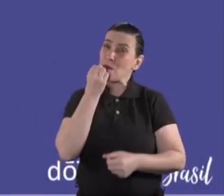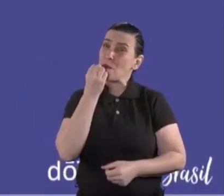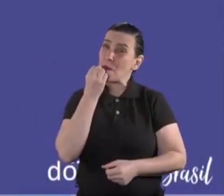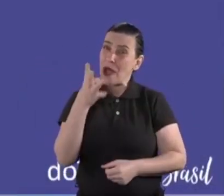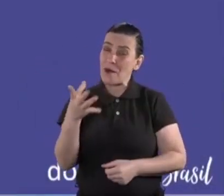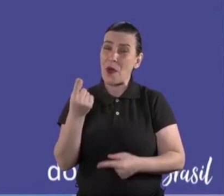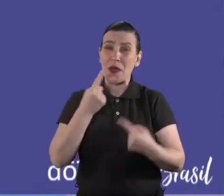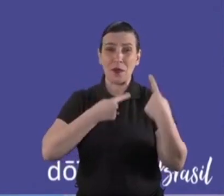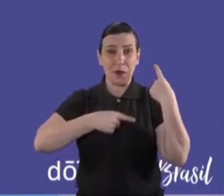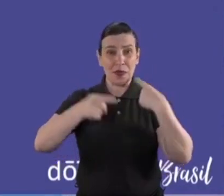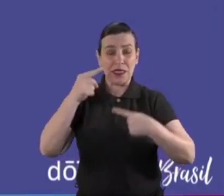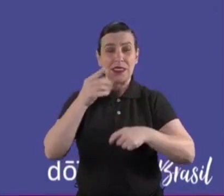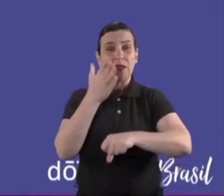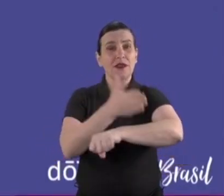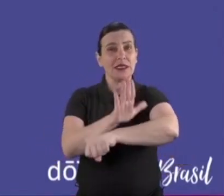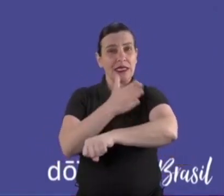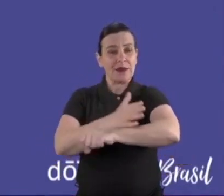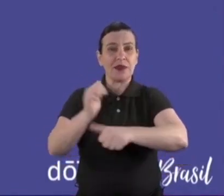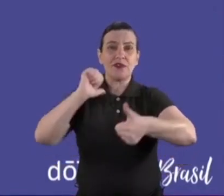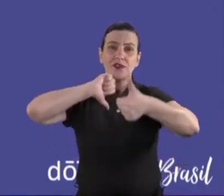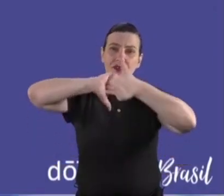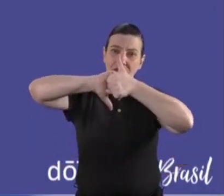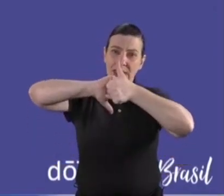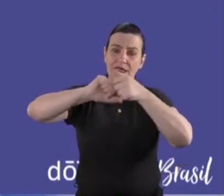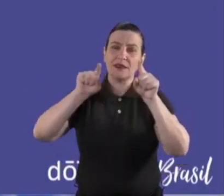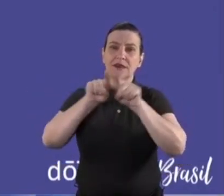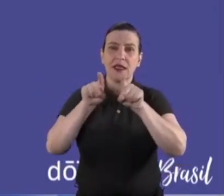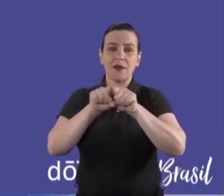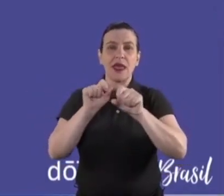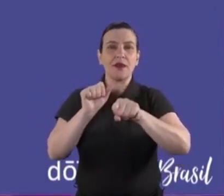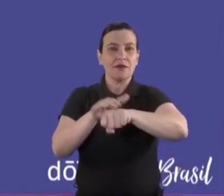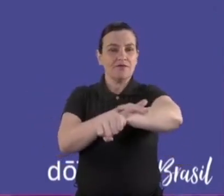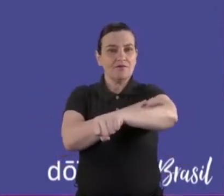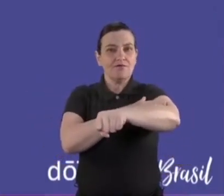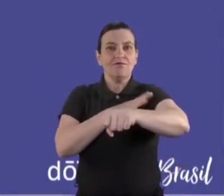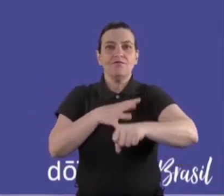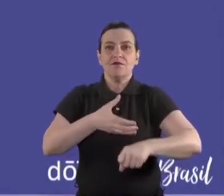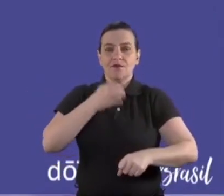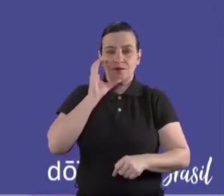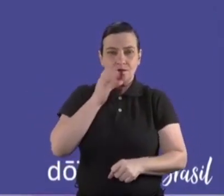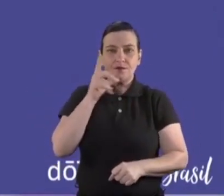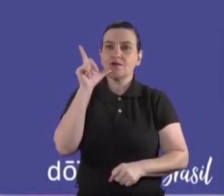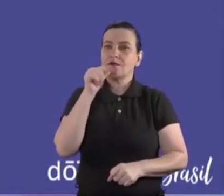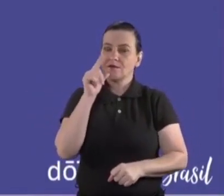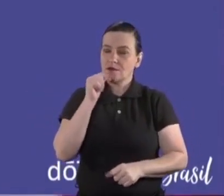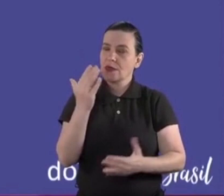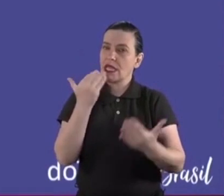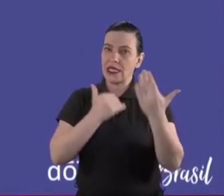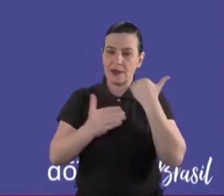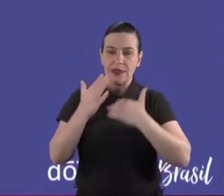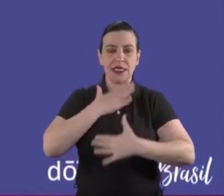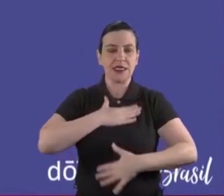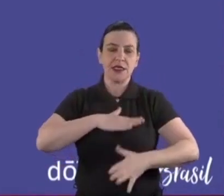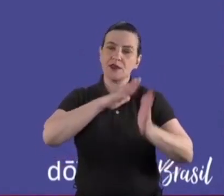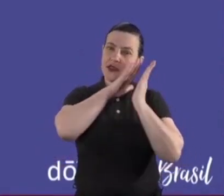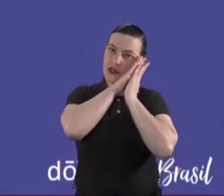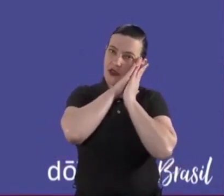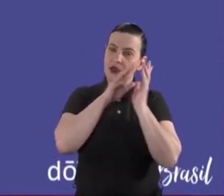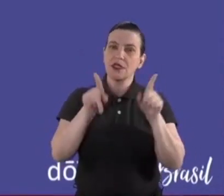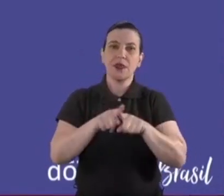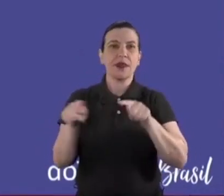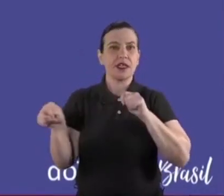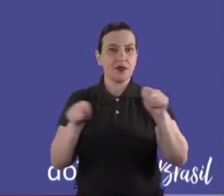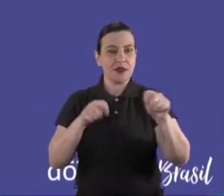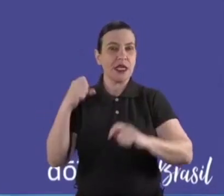recuperação. Um treinamento de qualidade, uma boa hidratação, alimentação adequada, descanso, saber